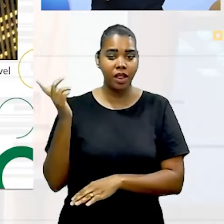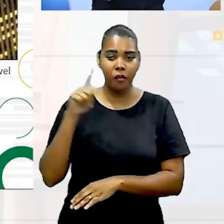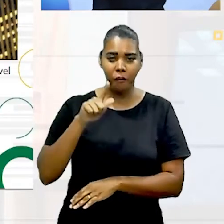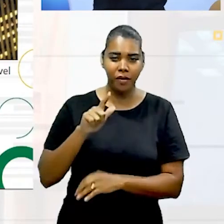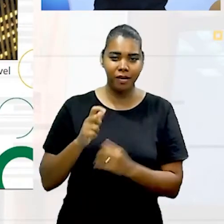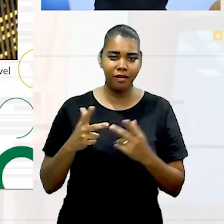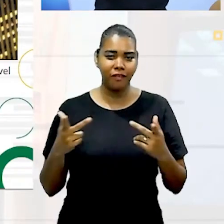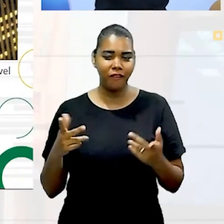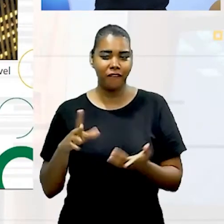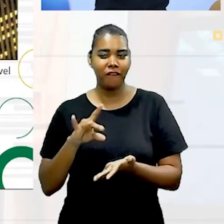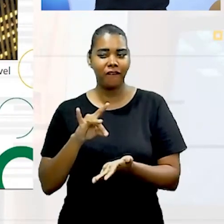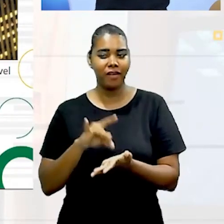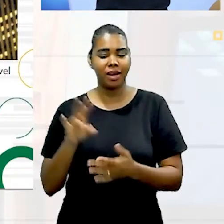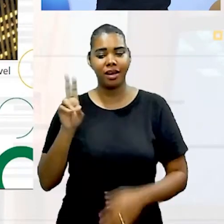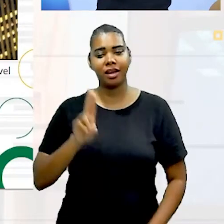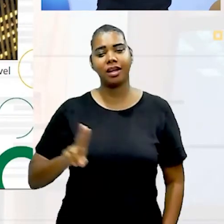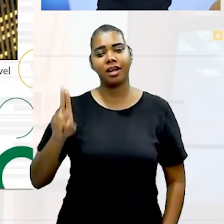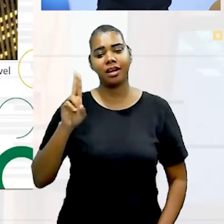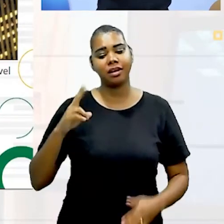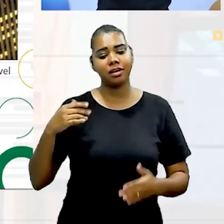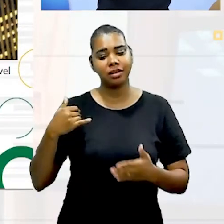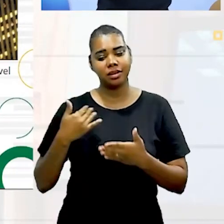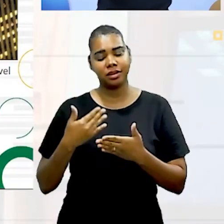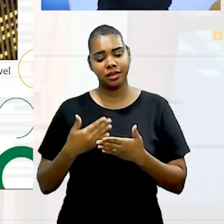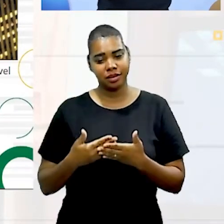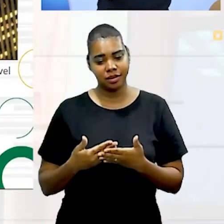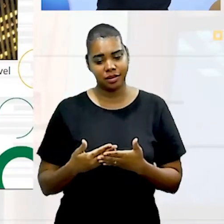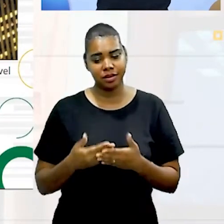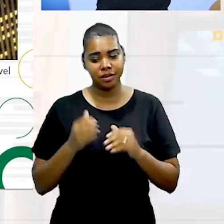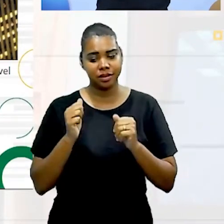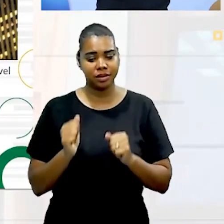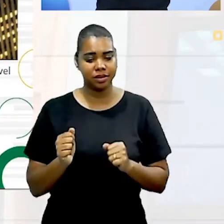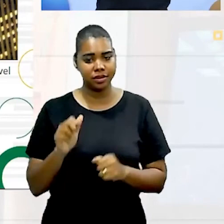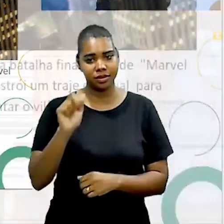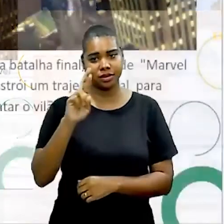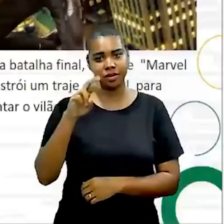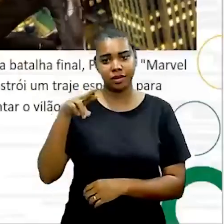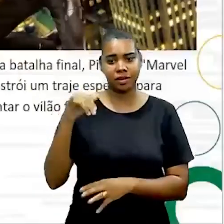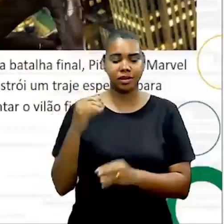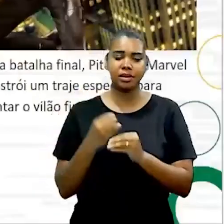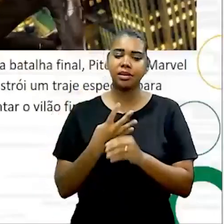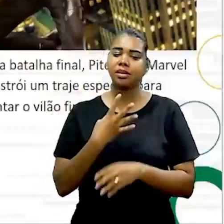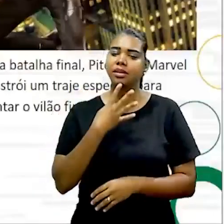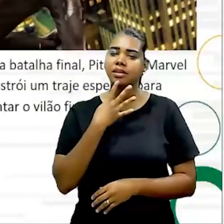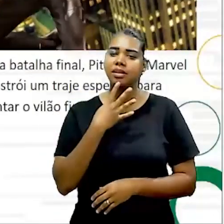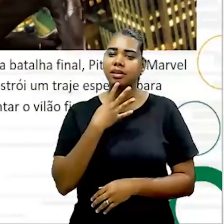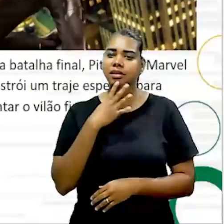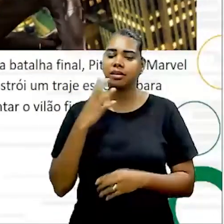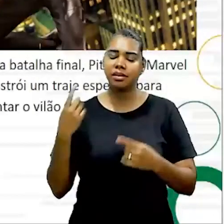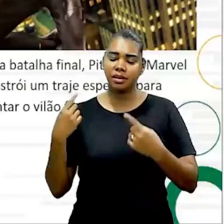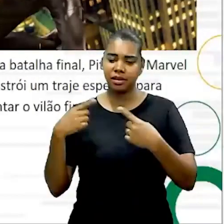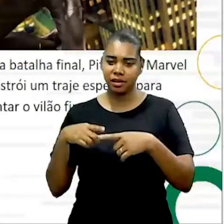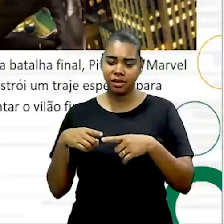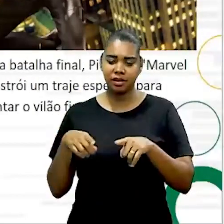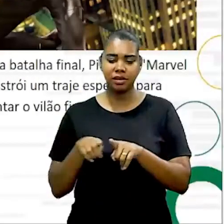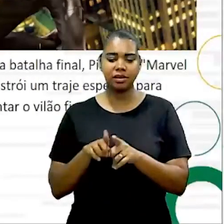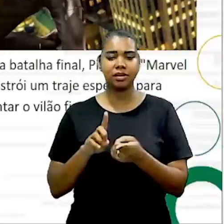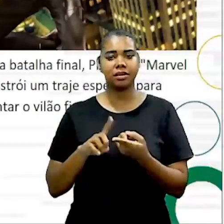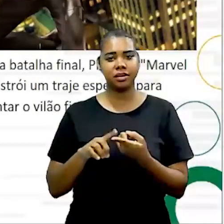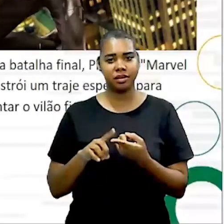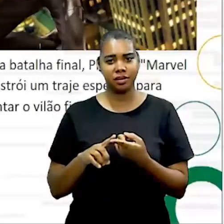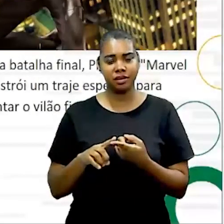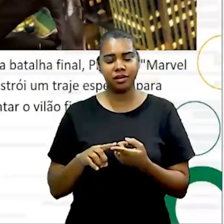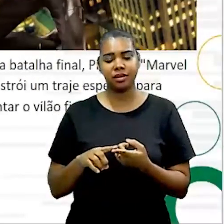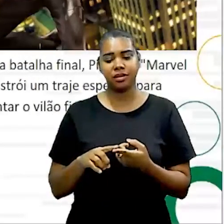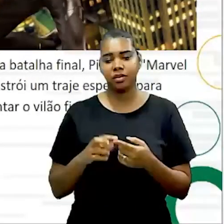É algo que será usado posteriormente para enfrentar o vilão principal. Pode ser uma arma, um item, um conhecimento para enfrentar o antagonista, uma poção